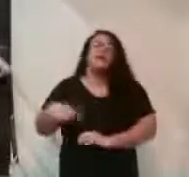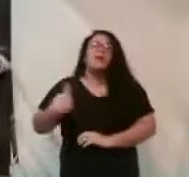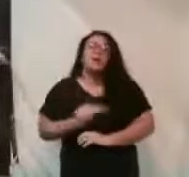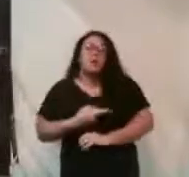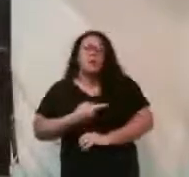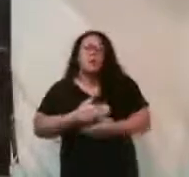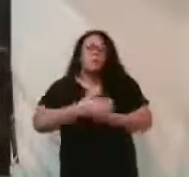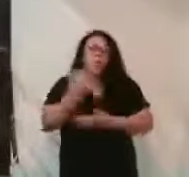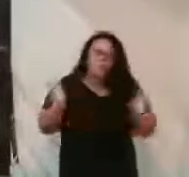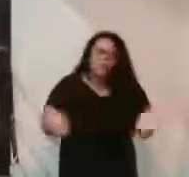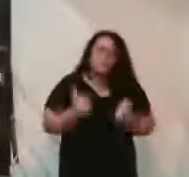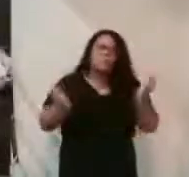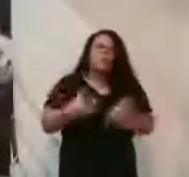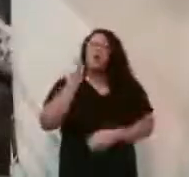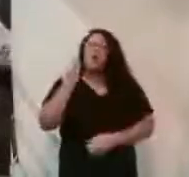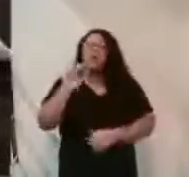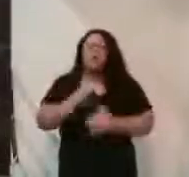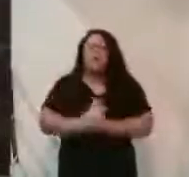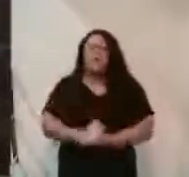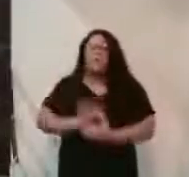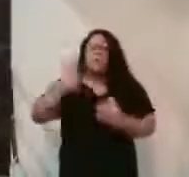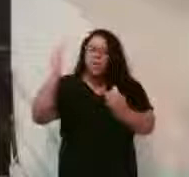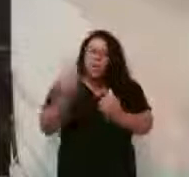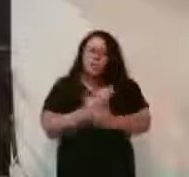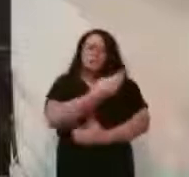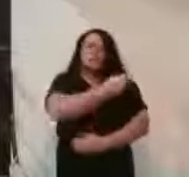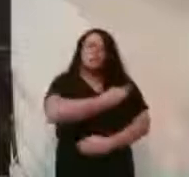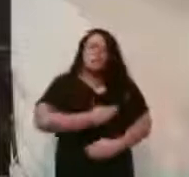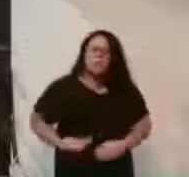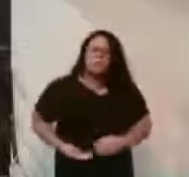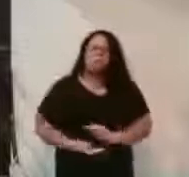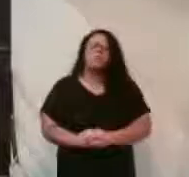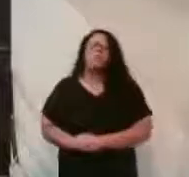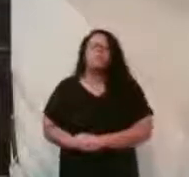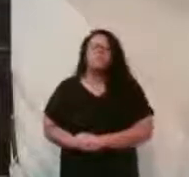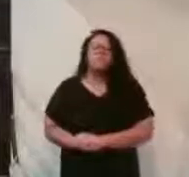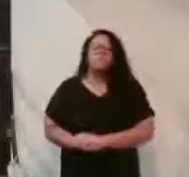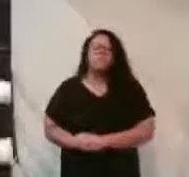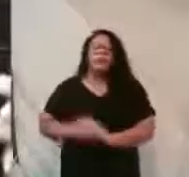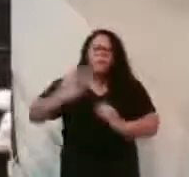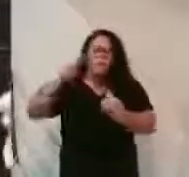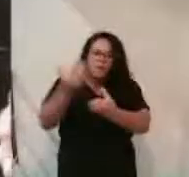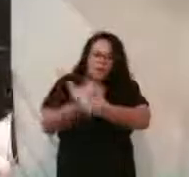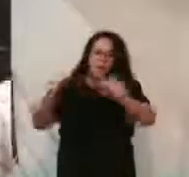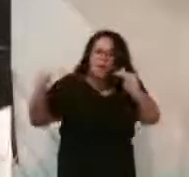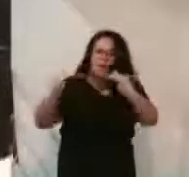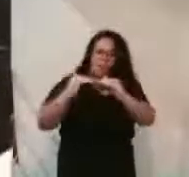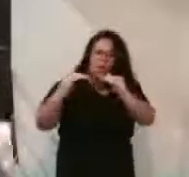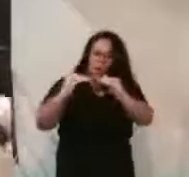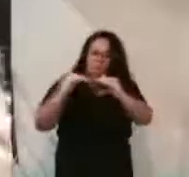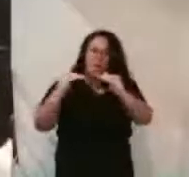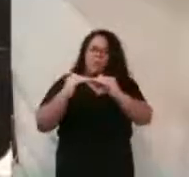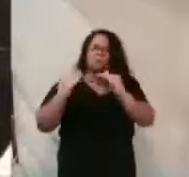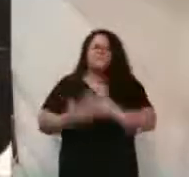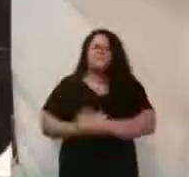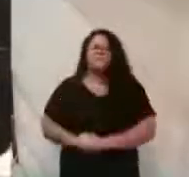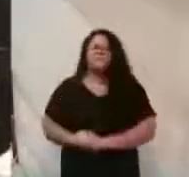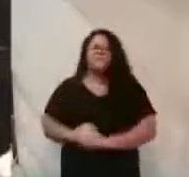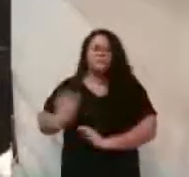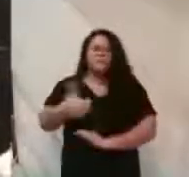inquéritos civis, ações civis públicas, táxis, foram 129 táxis que foram